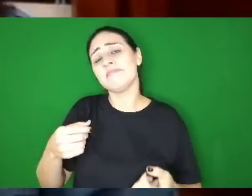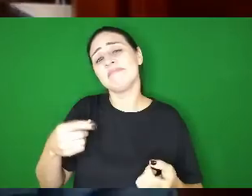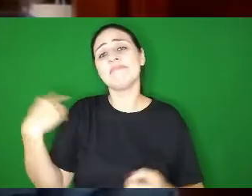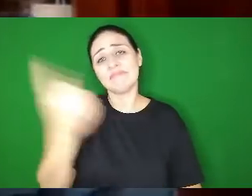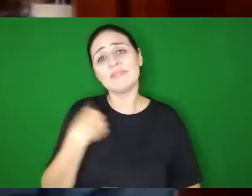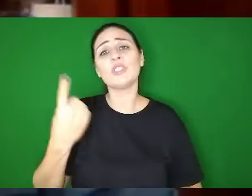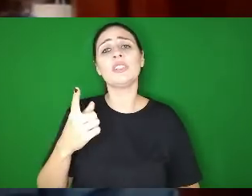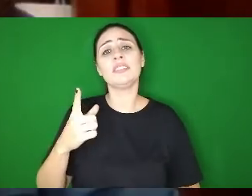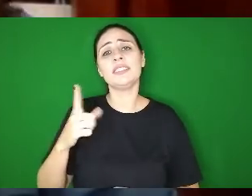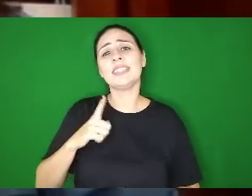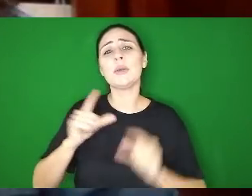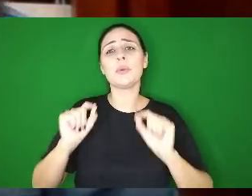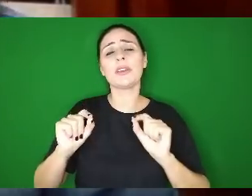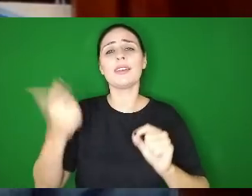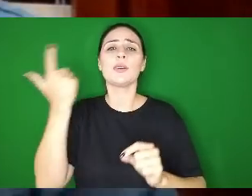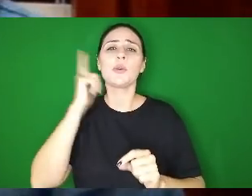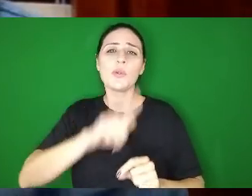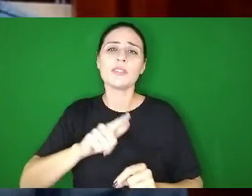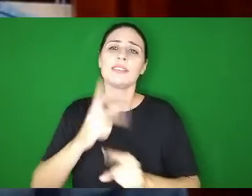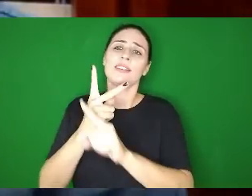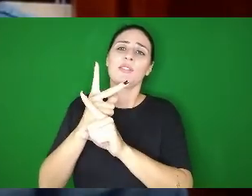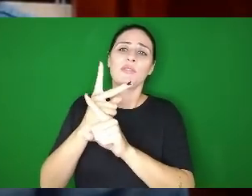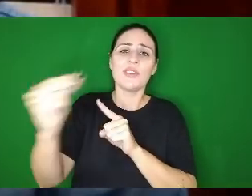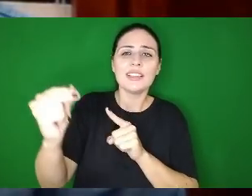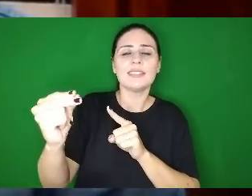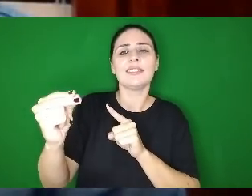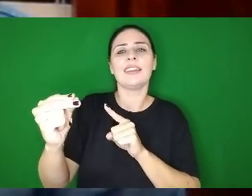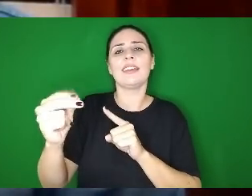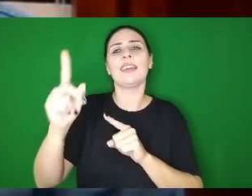né, consiga sair logo dessa, né,